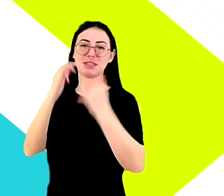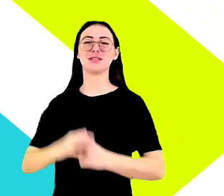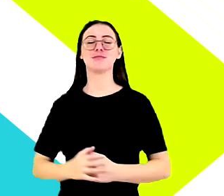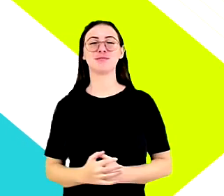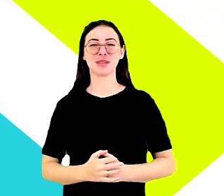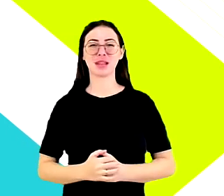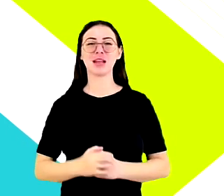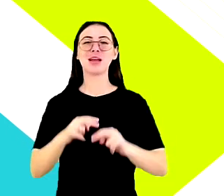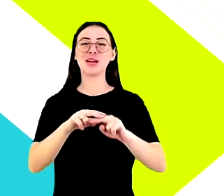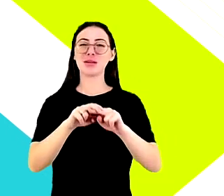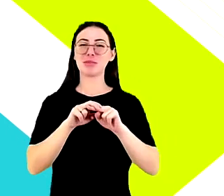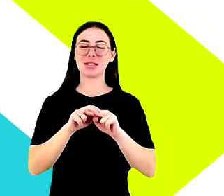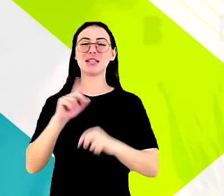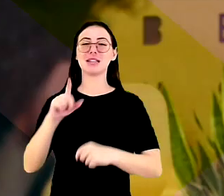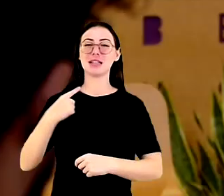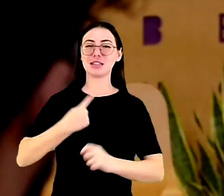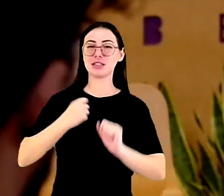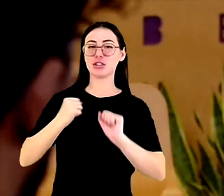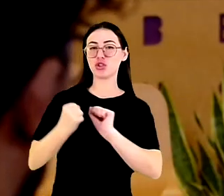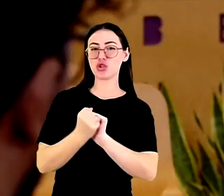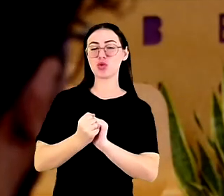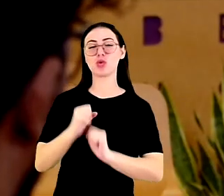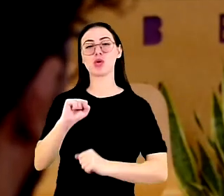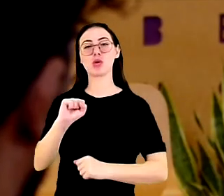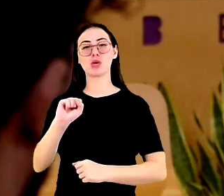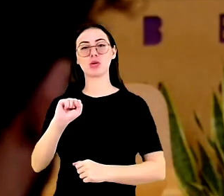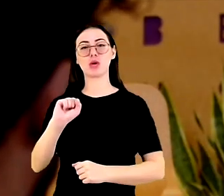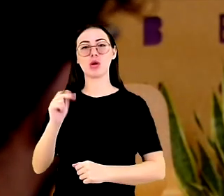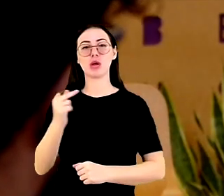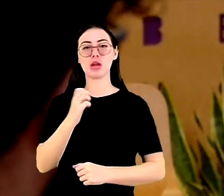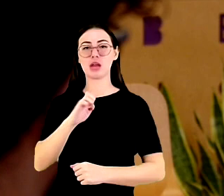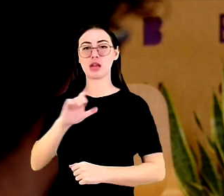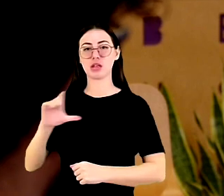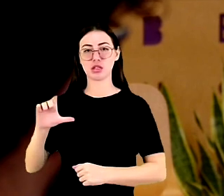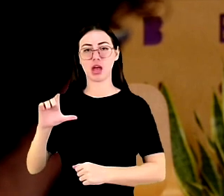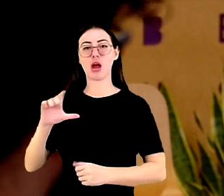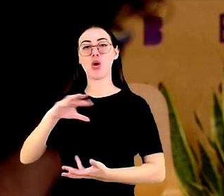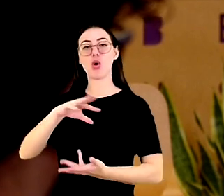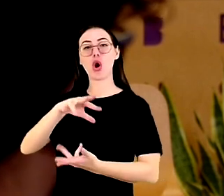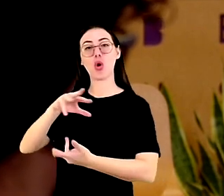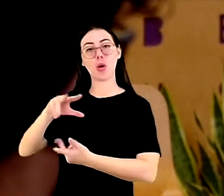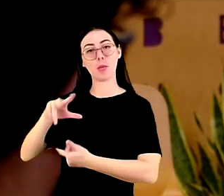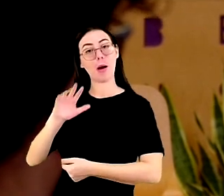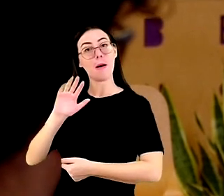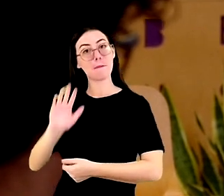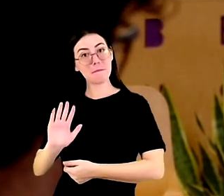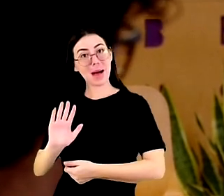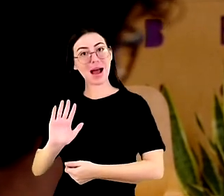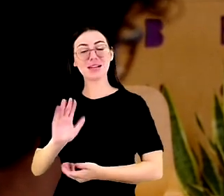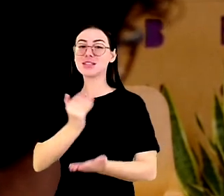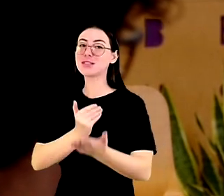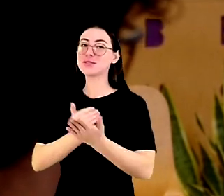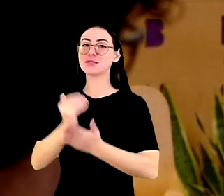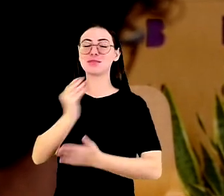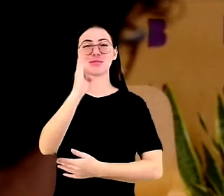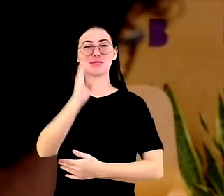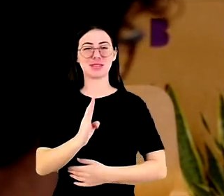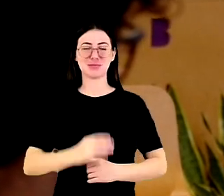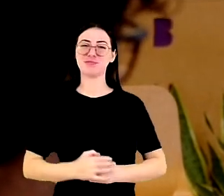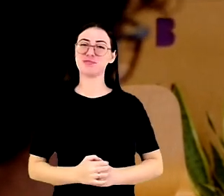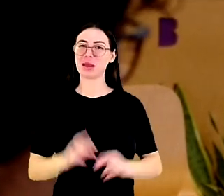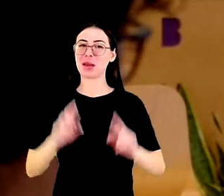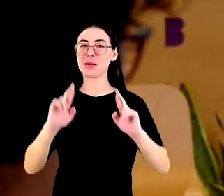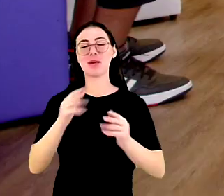está iniciando no Brasil. Então, é isso. Espero que vocês tenham gostado da nossa solução. E estou super